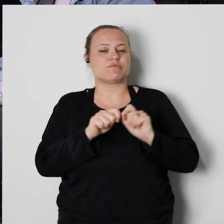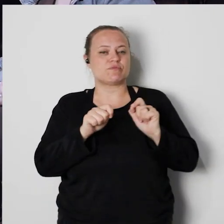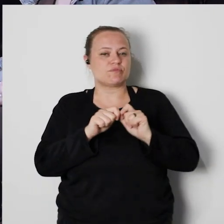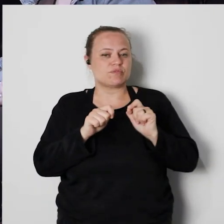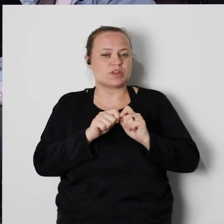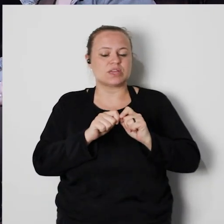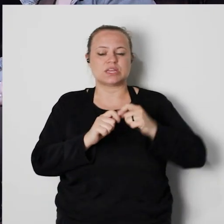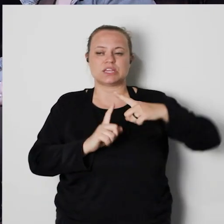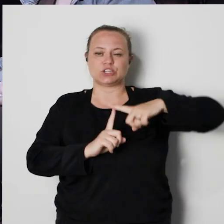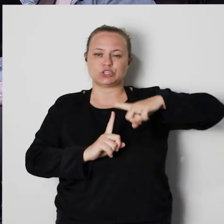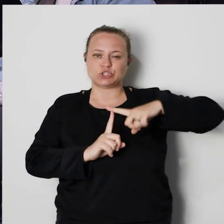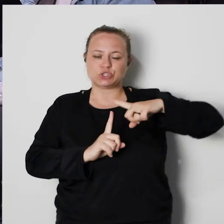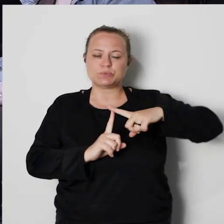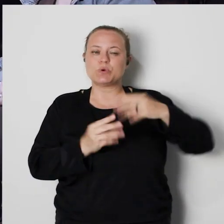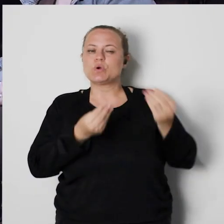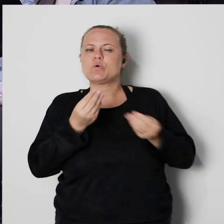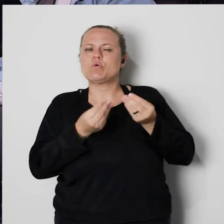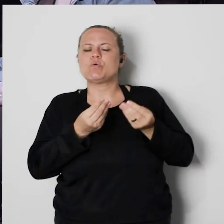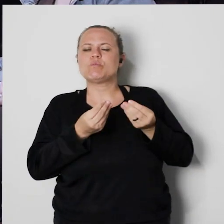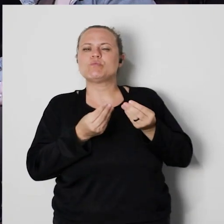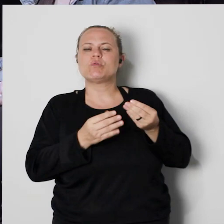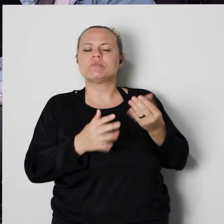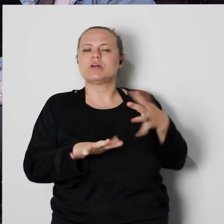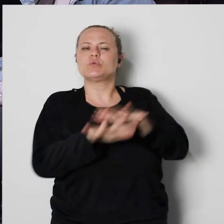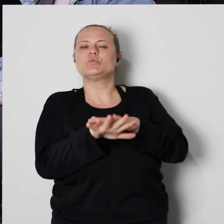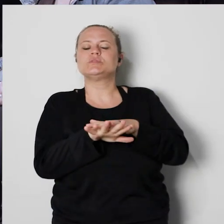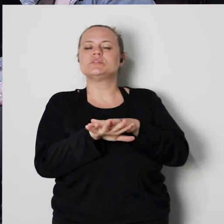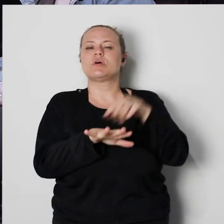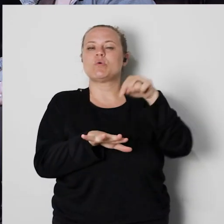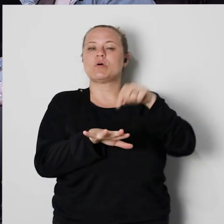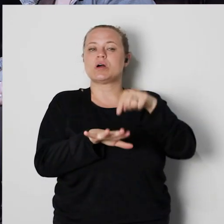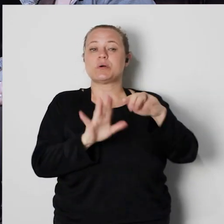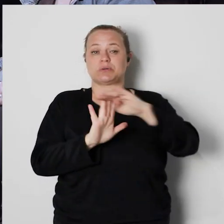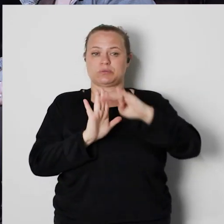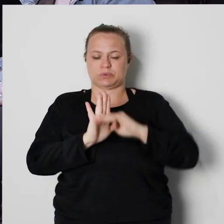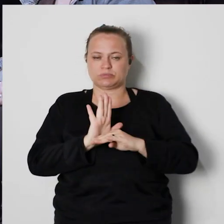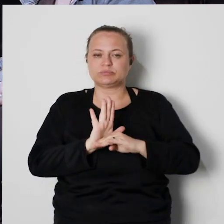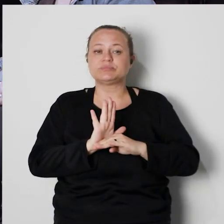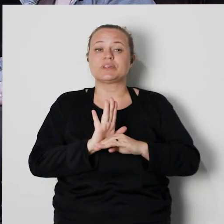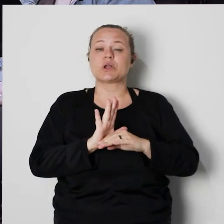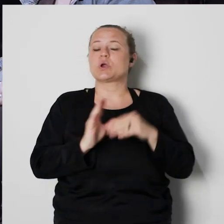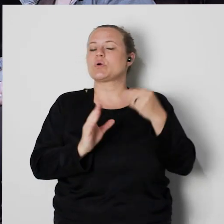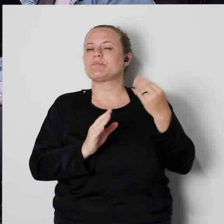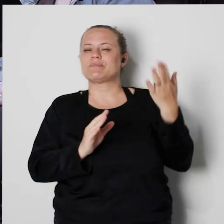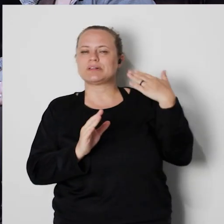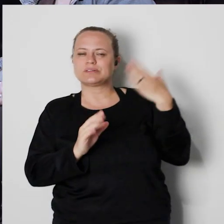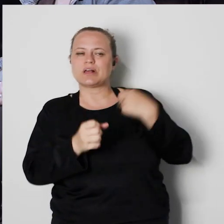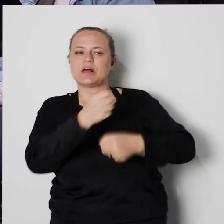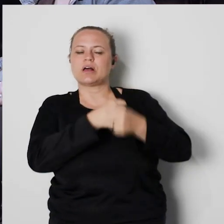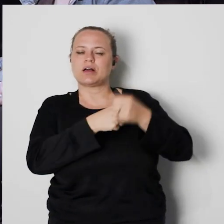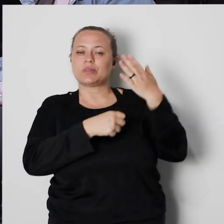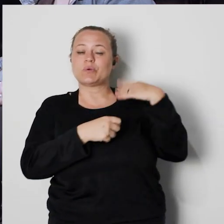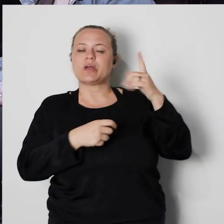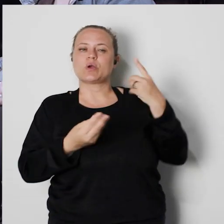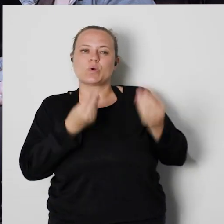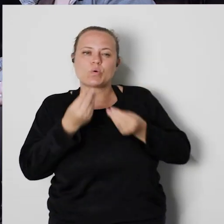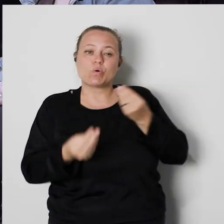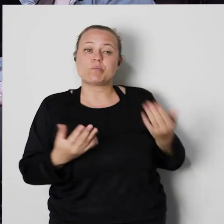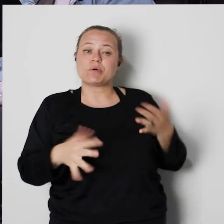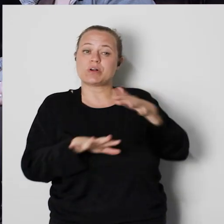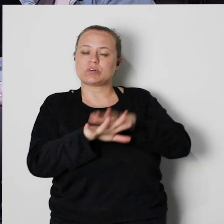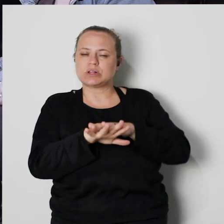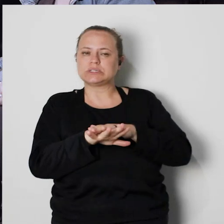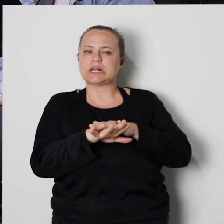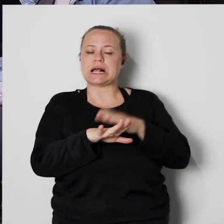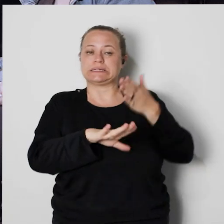maneira geral. E aí é claro que mecanismos foram criados para que isso fosse implementado. Na